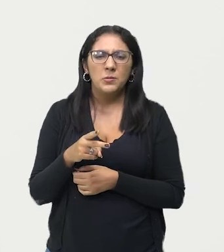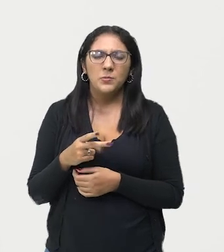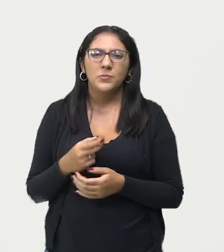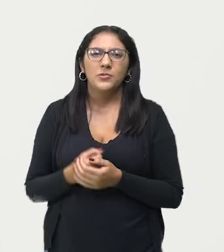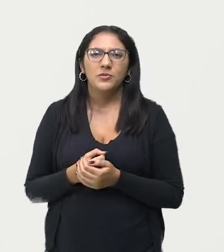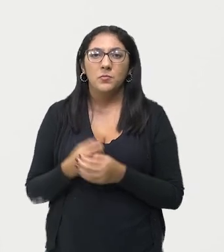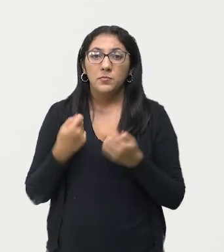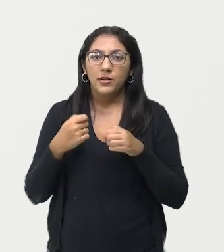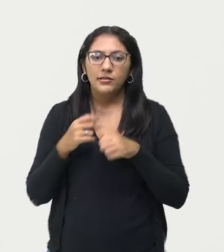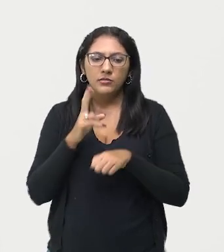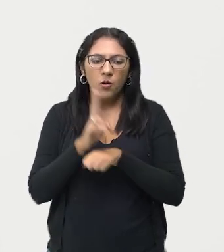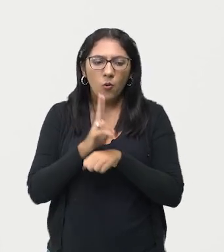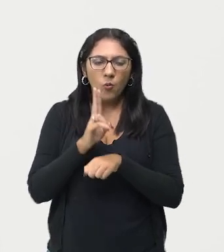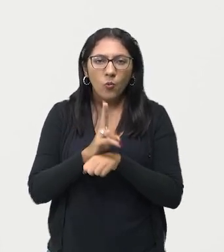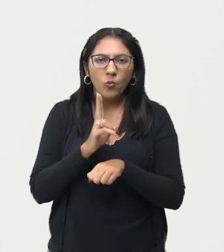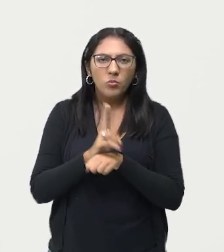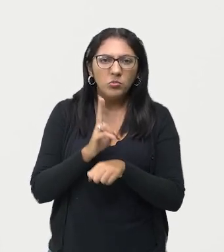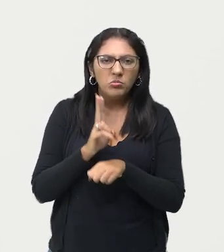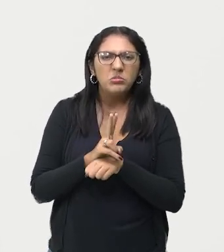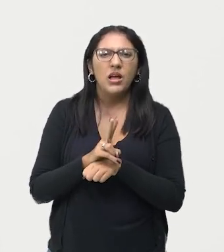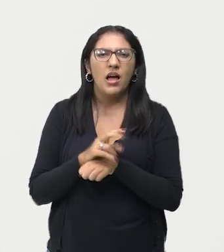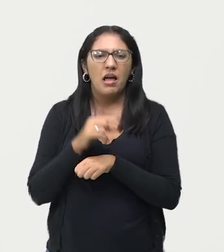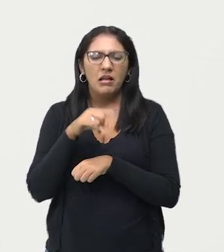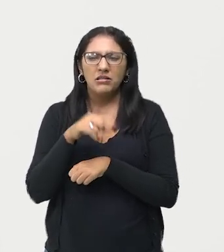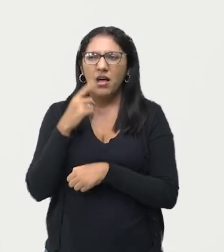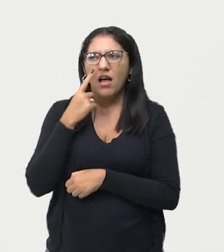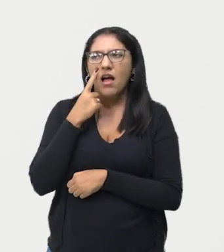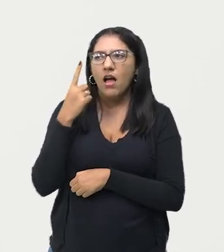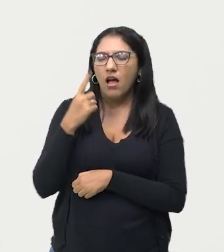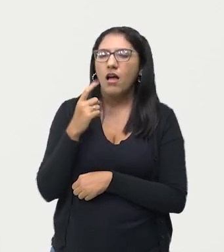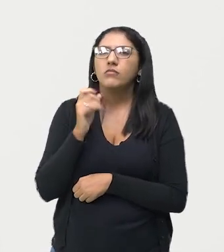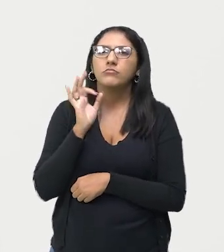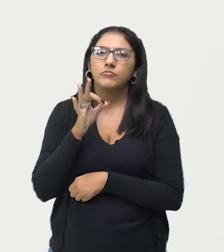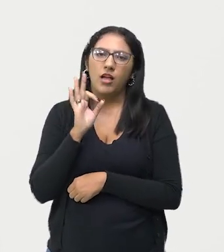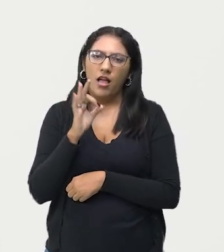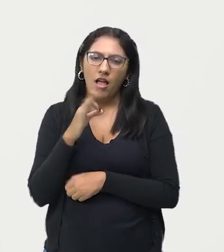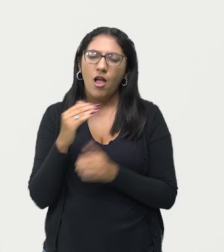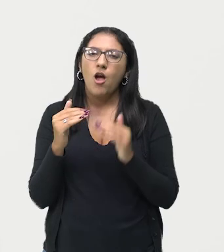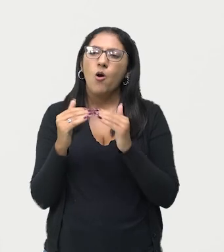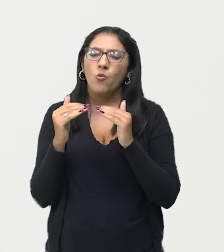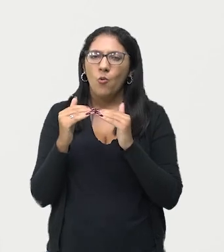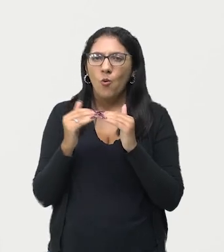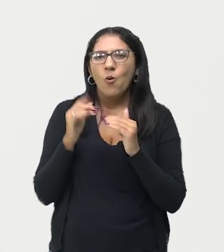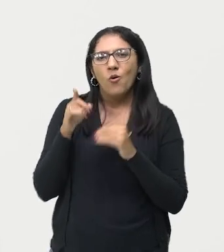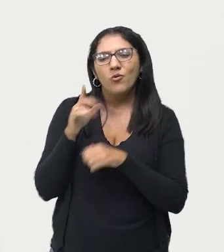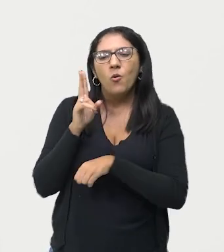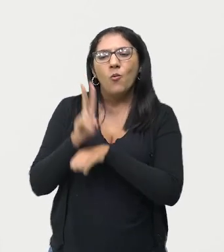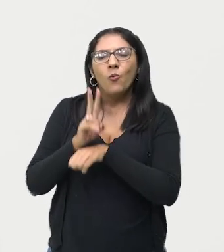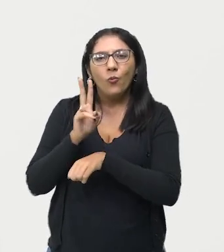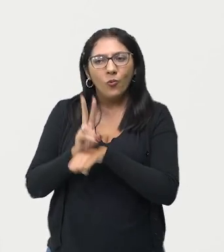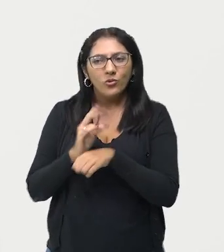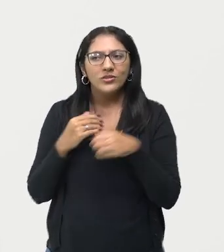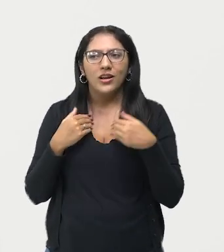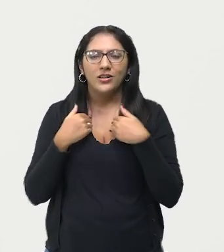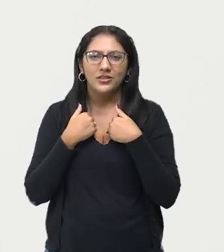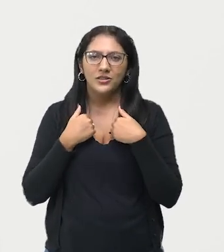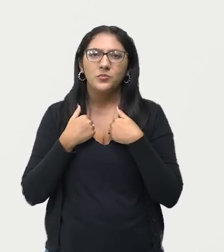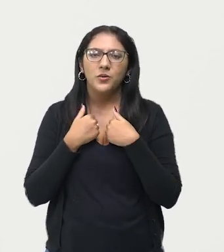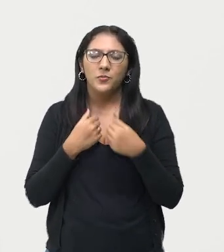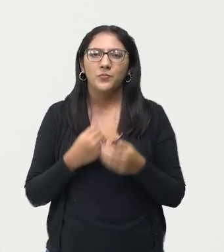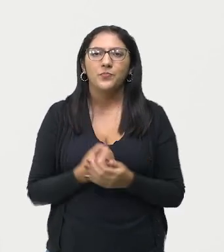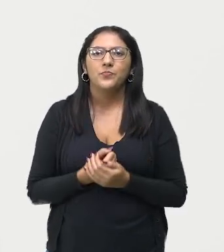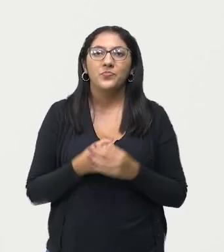Os defensores da causa animal iriam olhar para aquilo e pensar, bacana, estão ali tratando muito bem o burro.